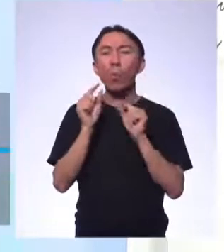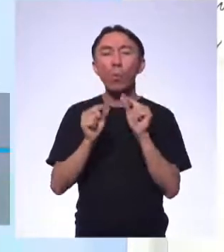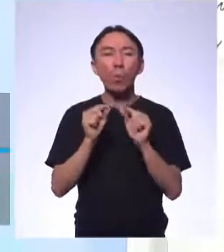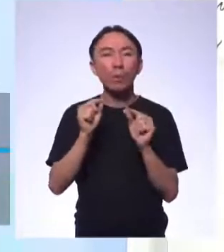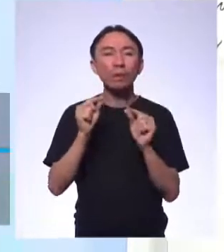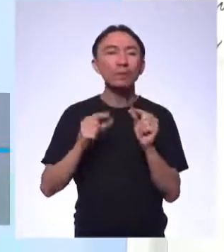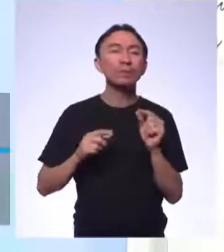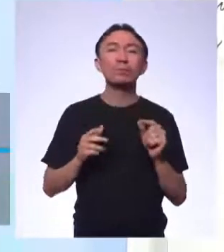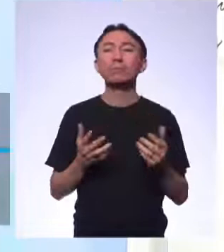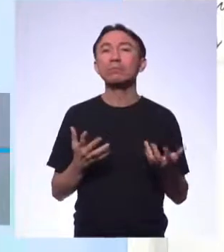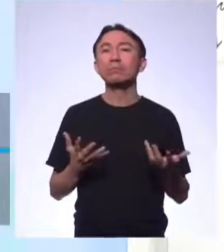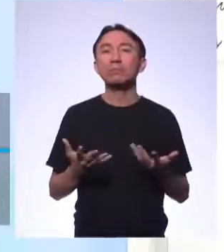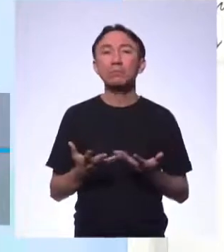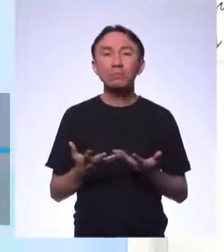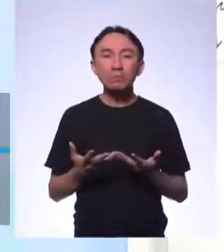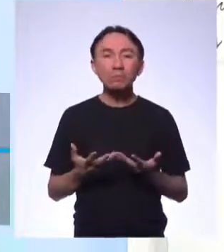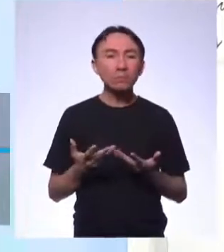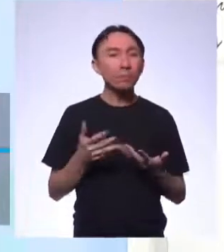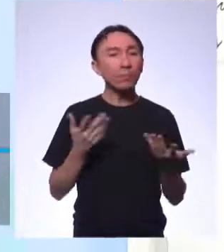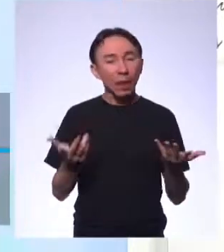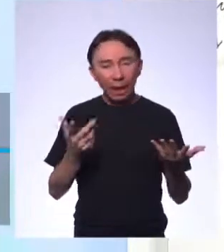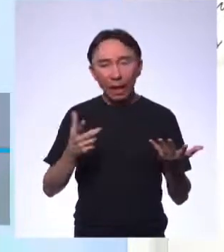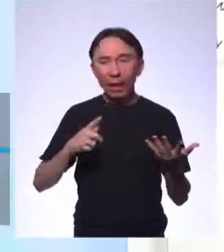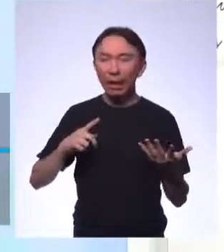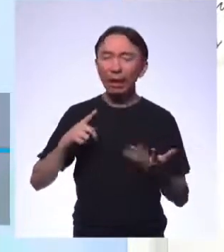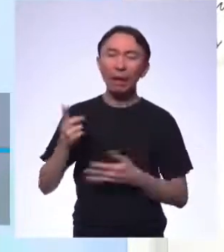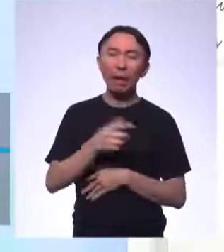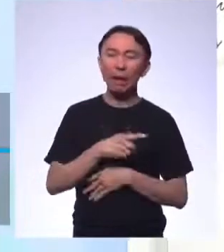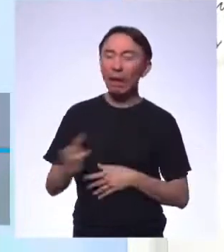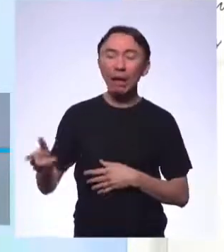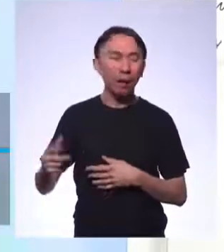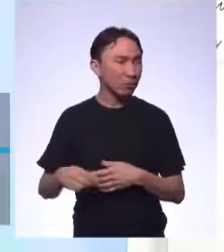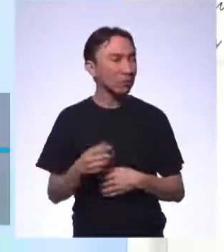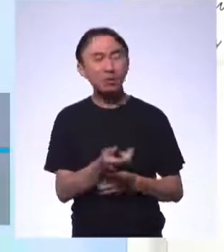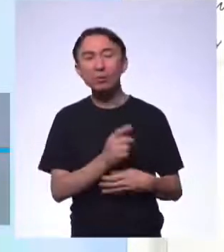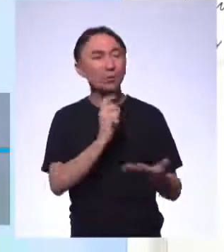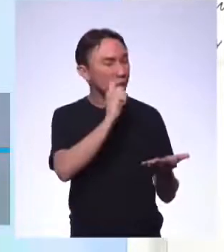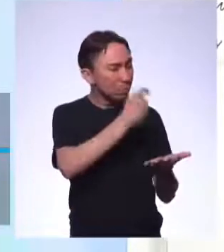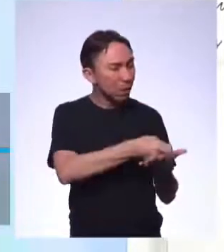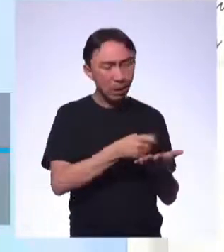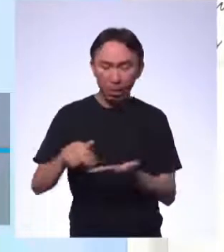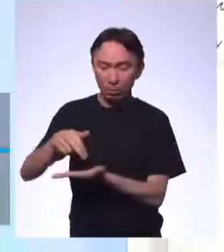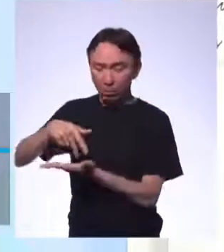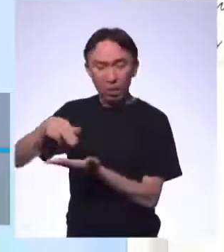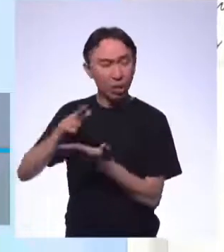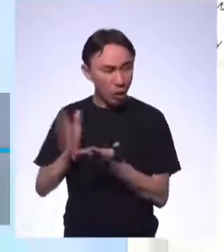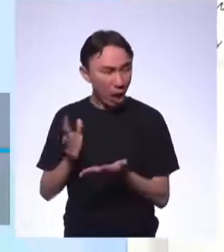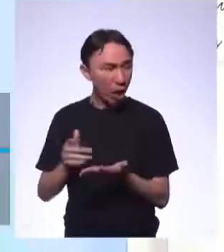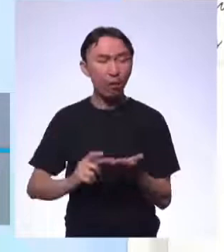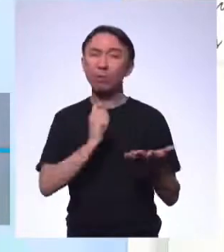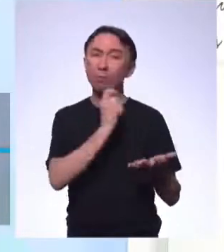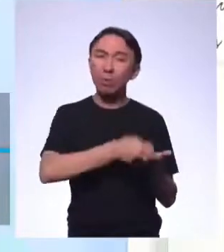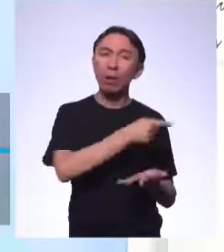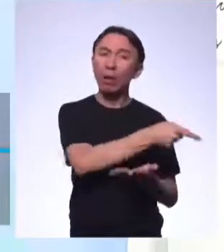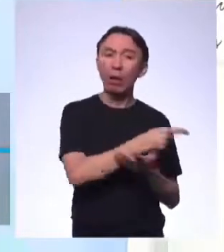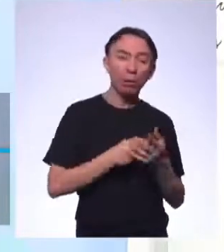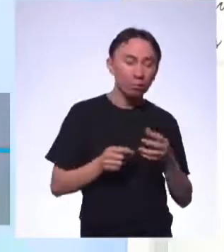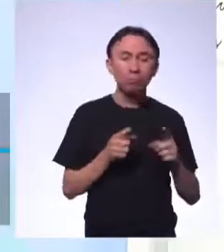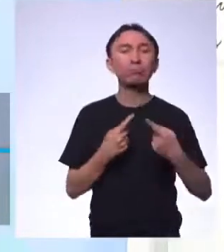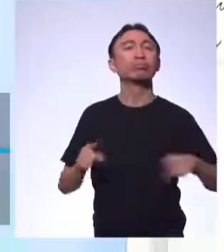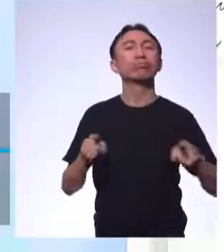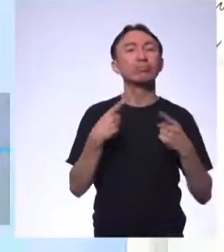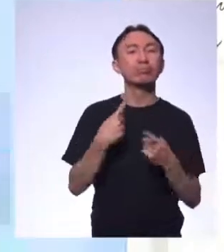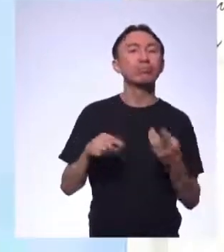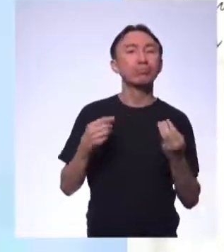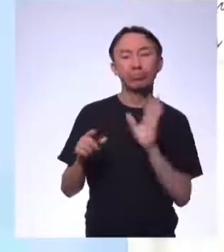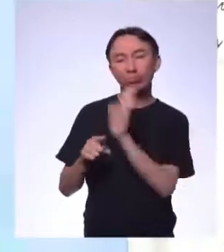questão de encomendas para músicos, né, compositores clássicos, musicarem balés. Tá? Olha só. Vamos ver,